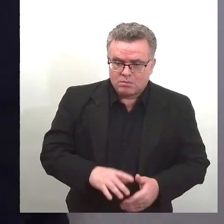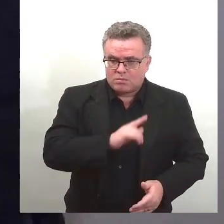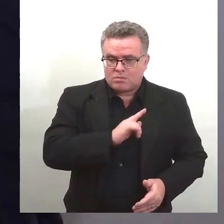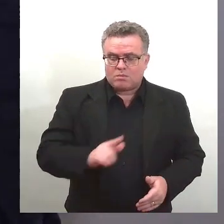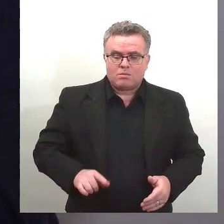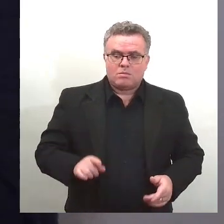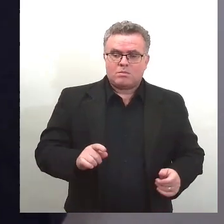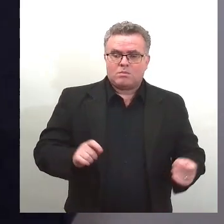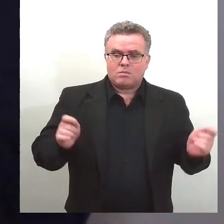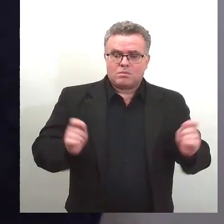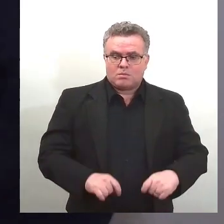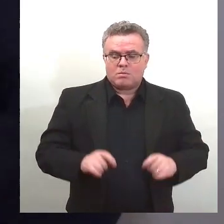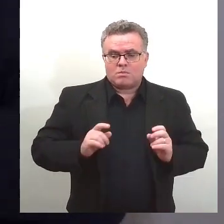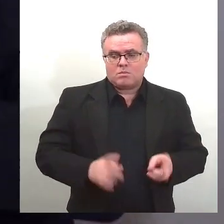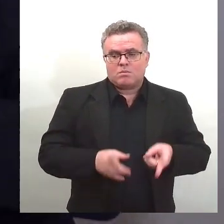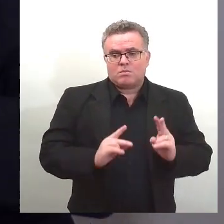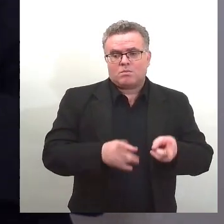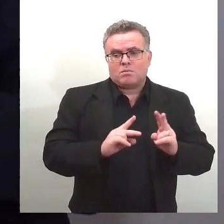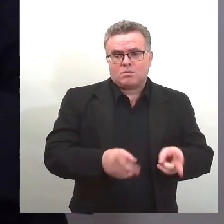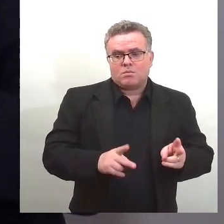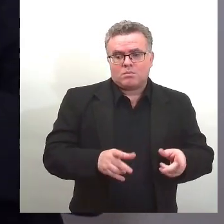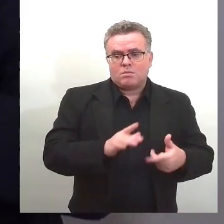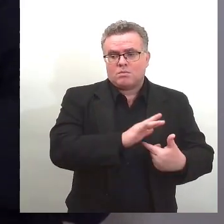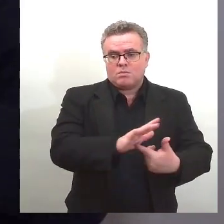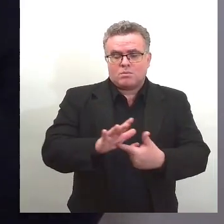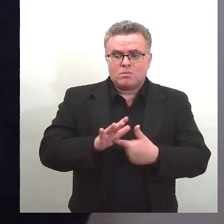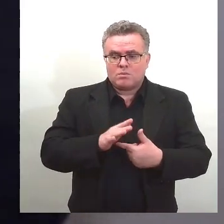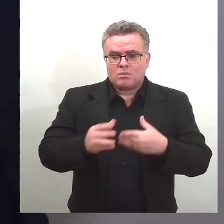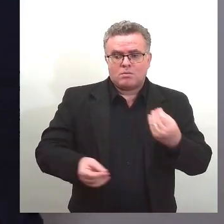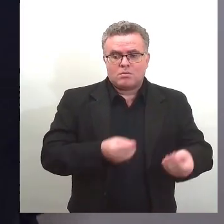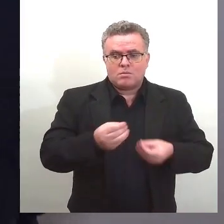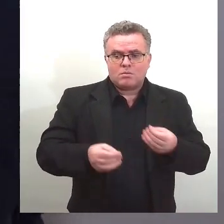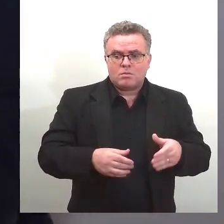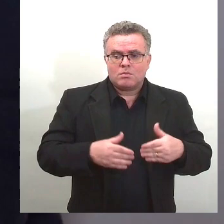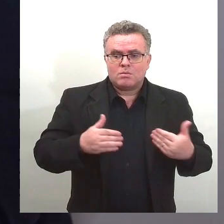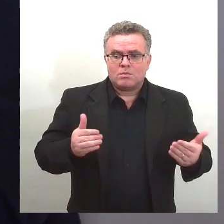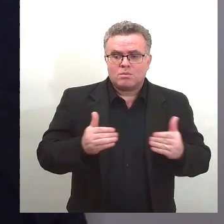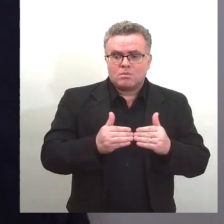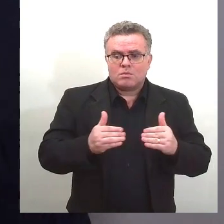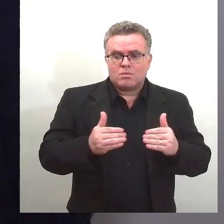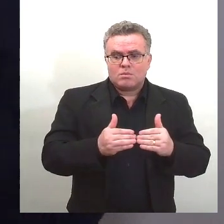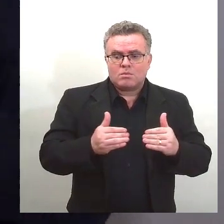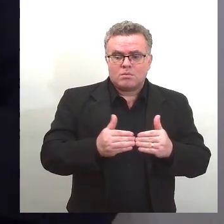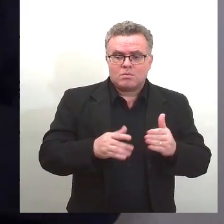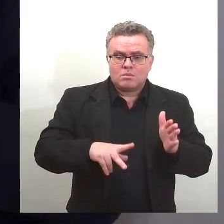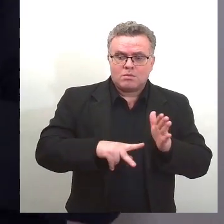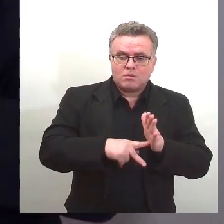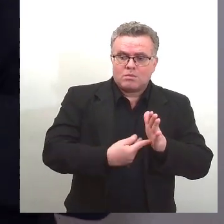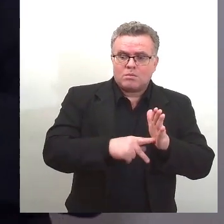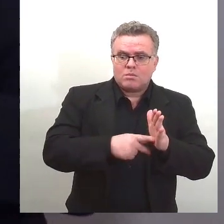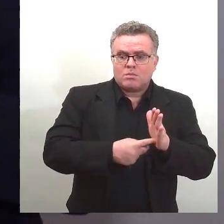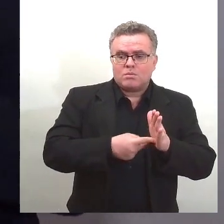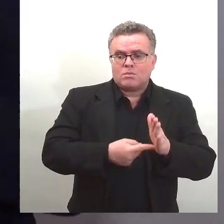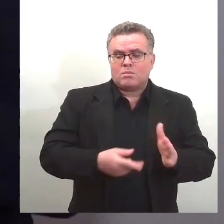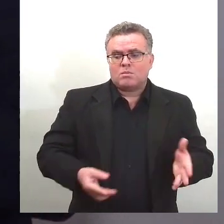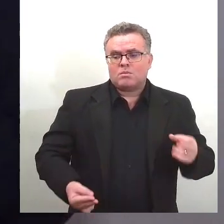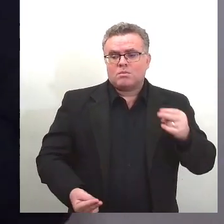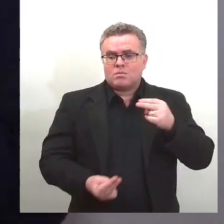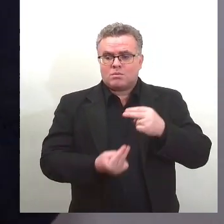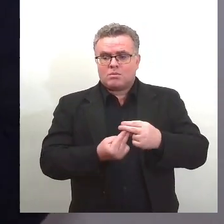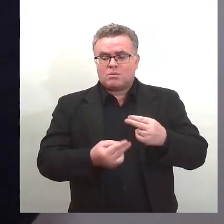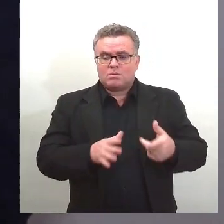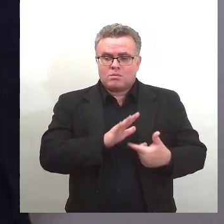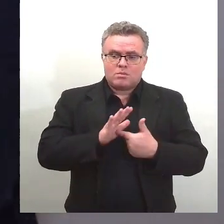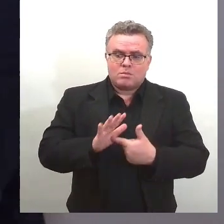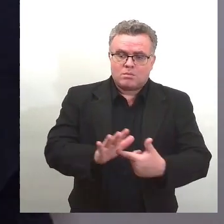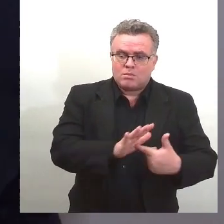sentar para receber o sindicato dos trabalhadores do DETRAN. Isso foi